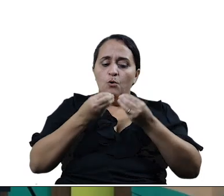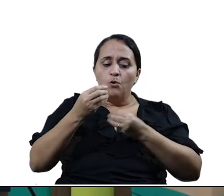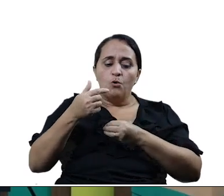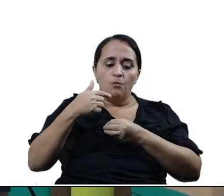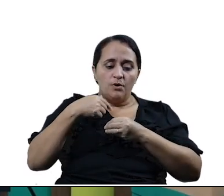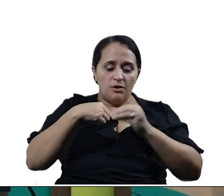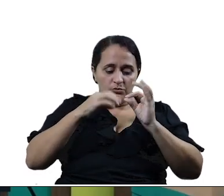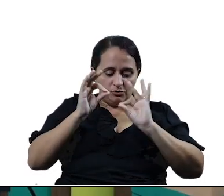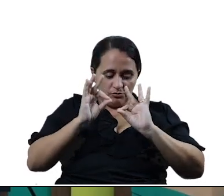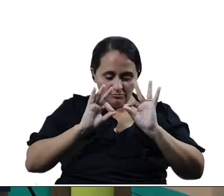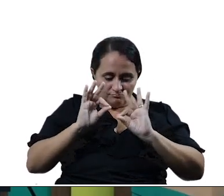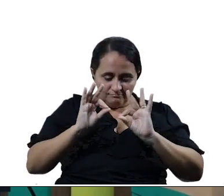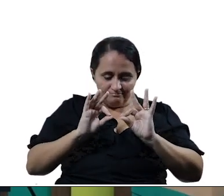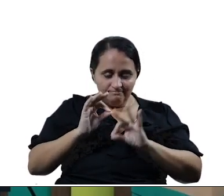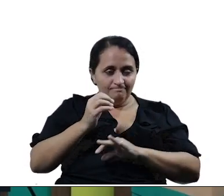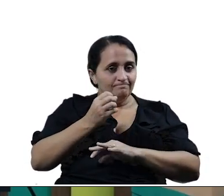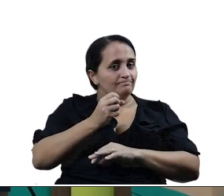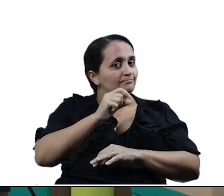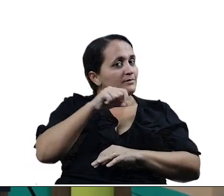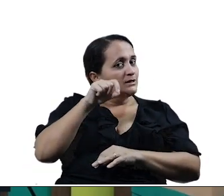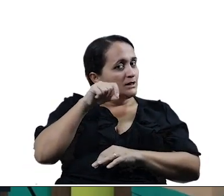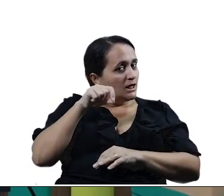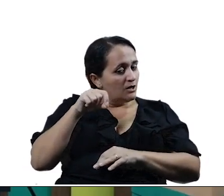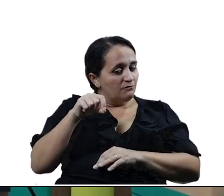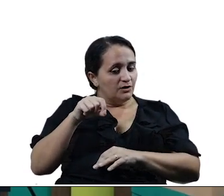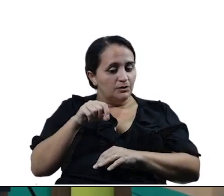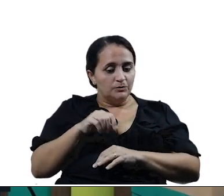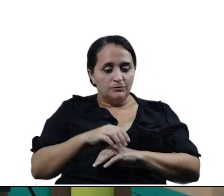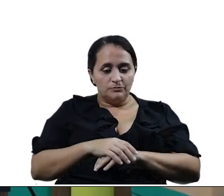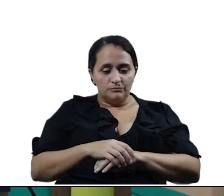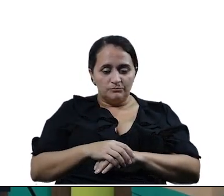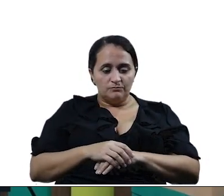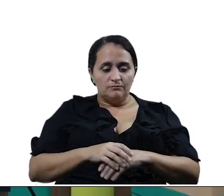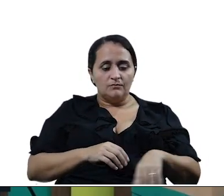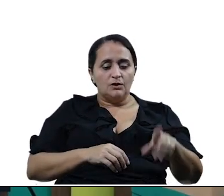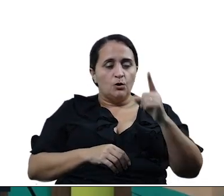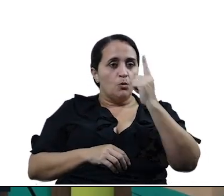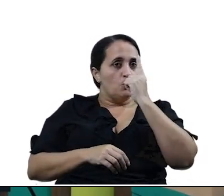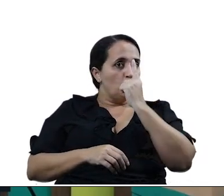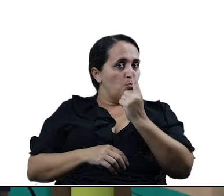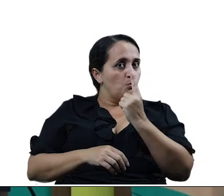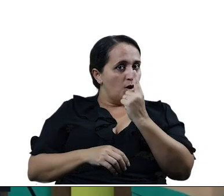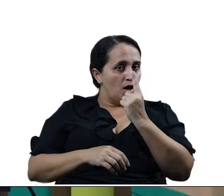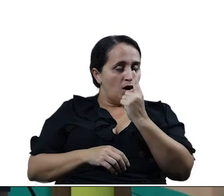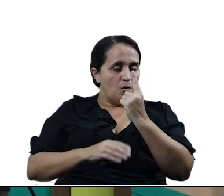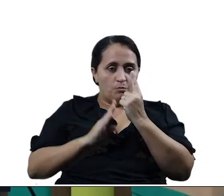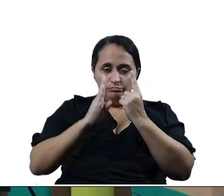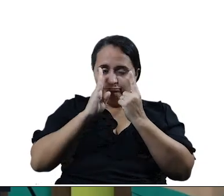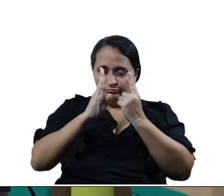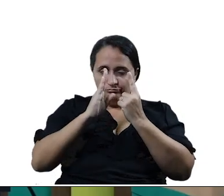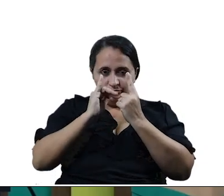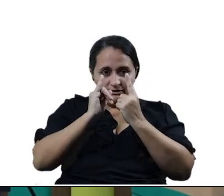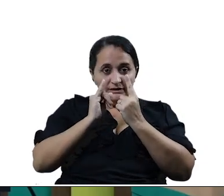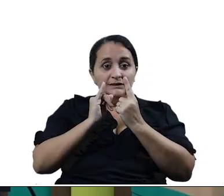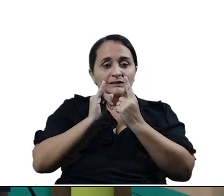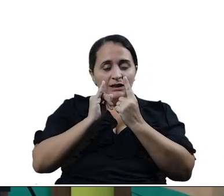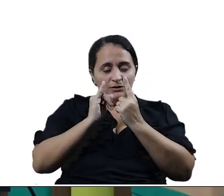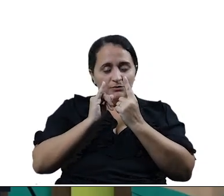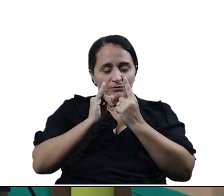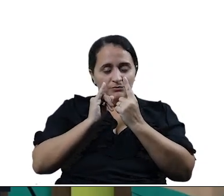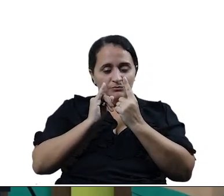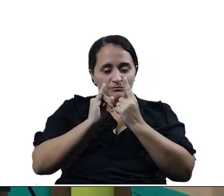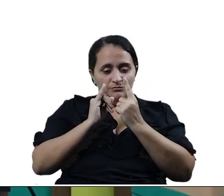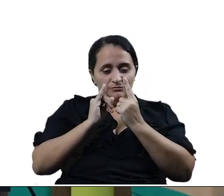escrevendo os numerais. Então, observe que R$1 é um valor inteiro. Então,